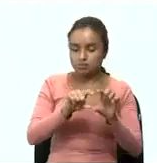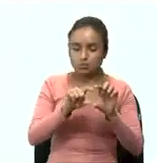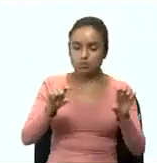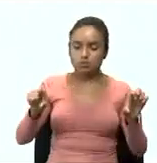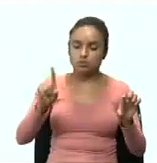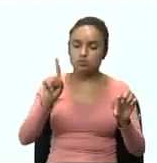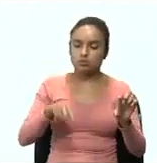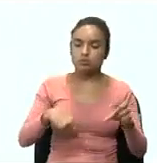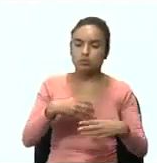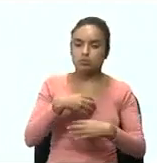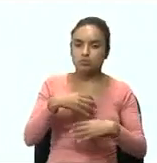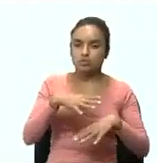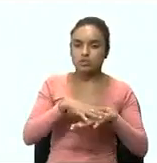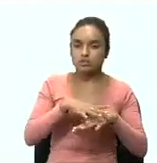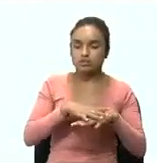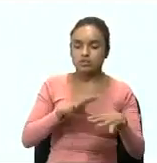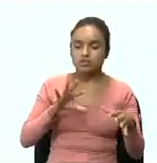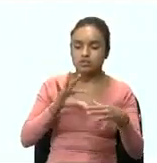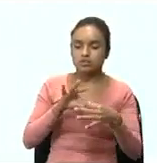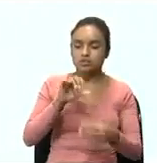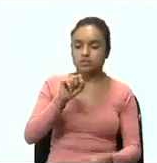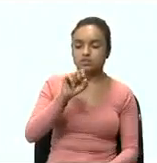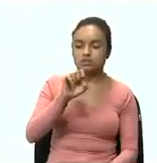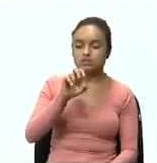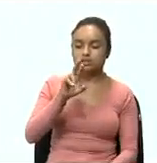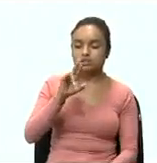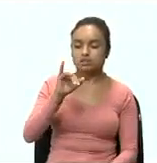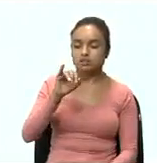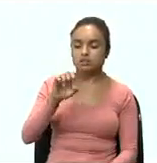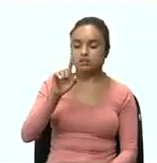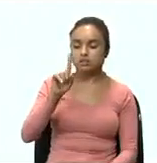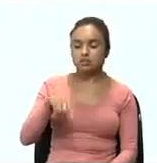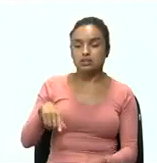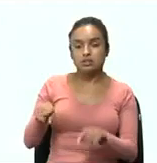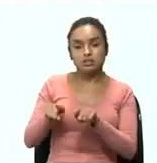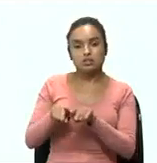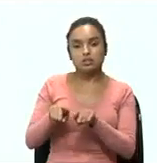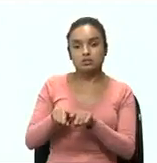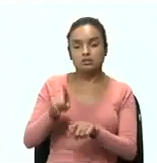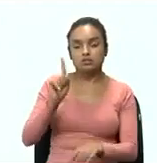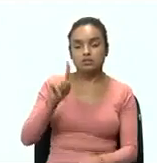está associada a essa série, também é divergente.